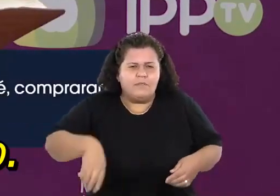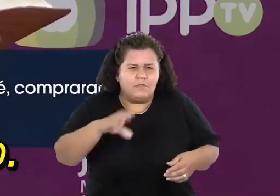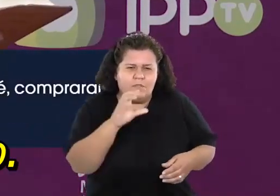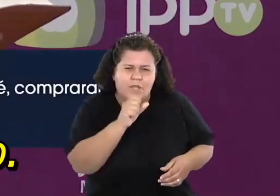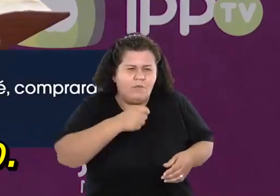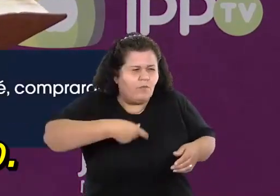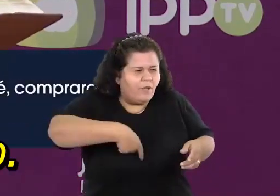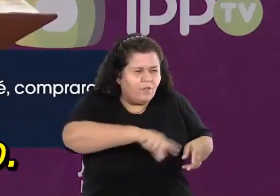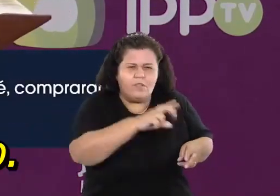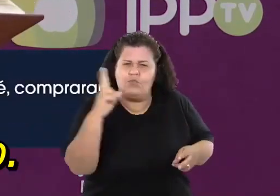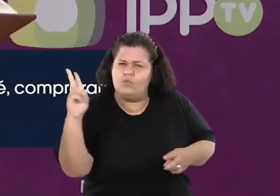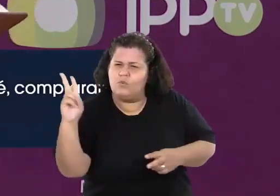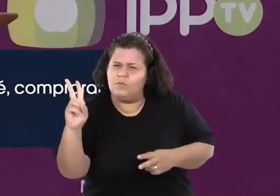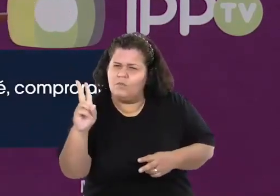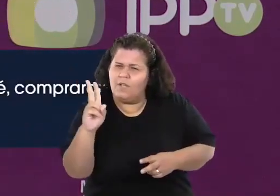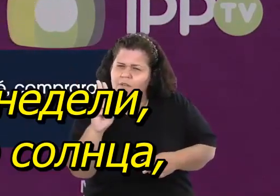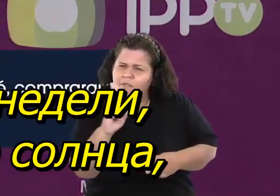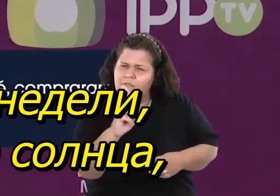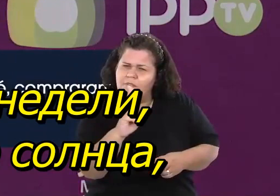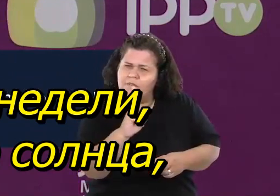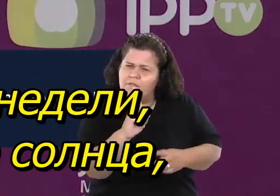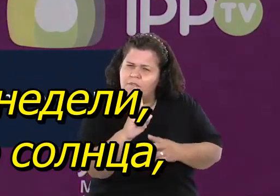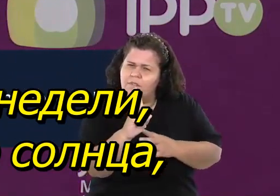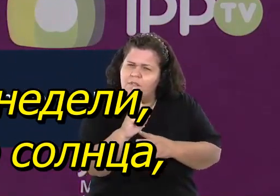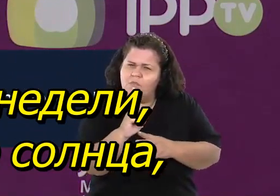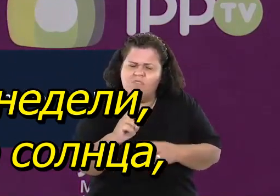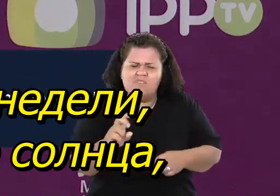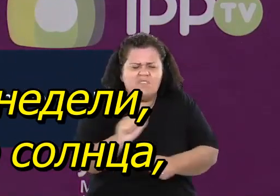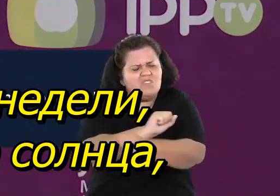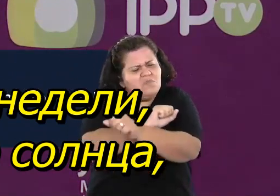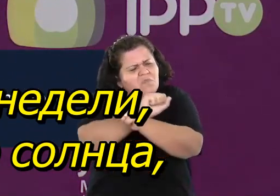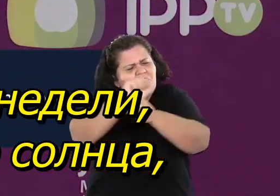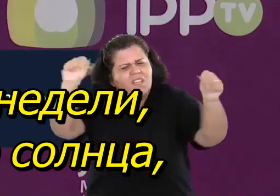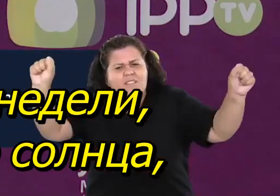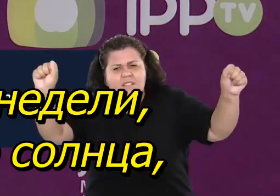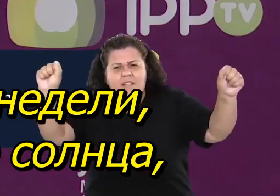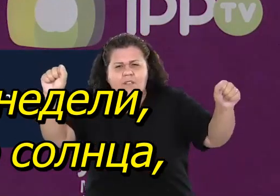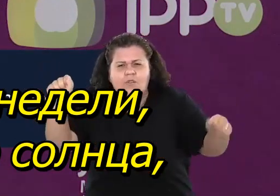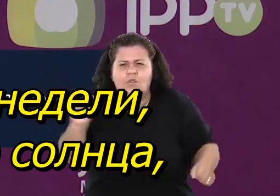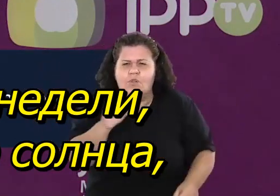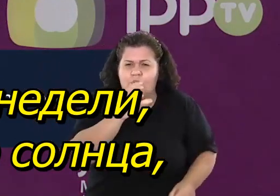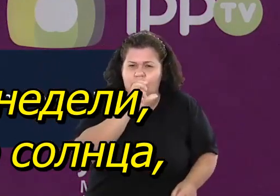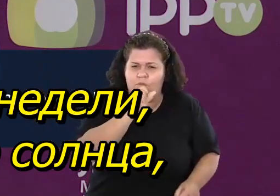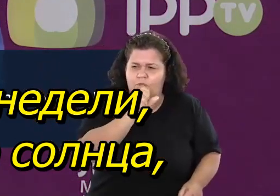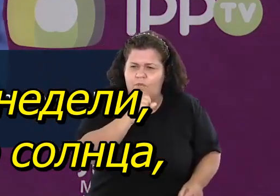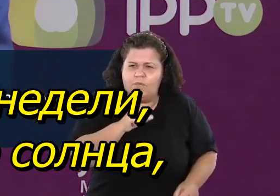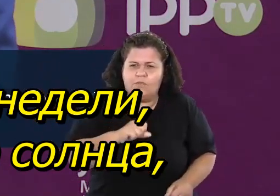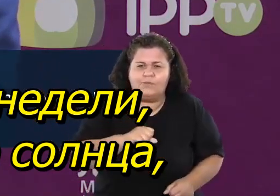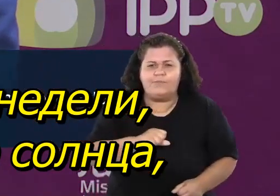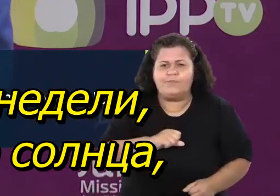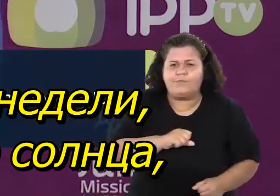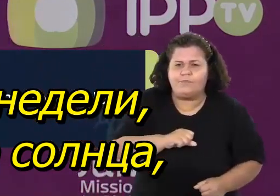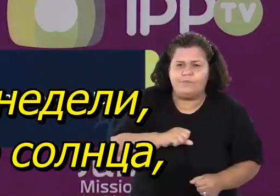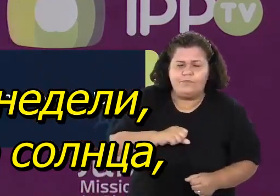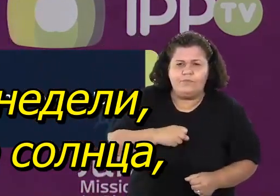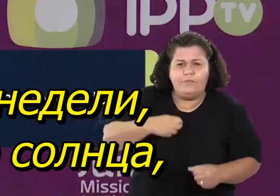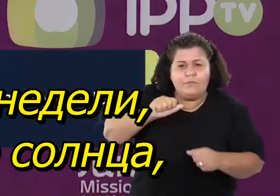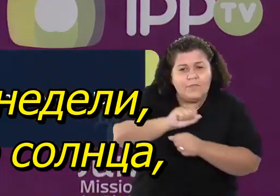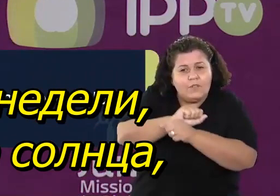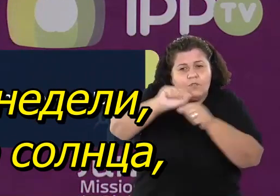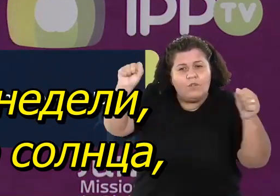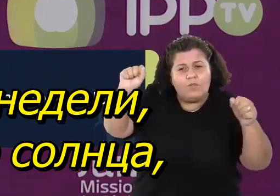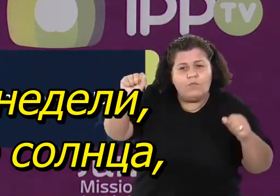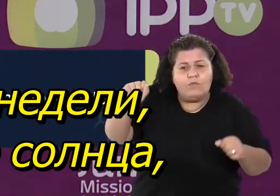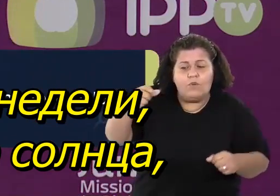irem embalsamá-lo. E muito cedo, no primeiro dia da semana, ao despontar do sol,